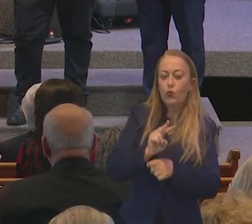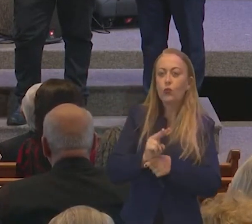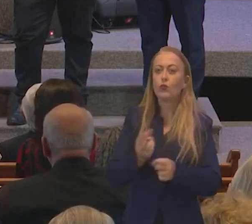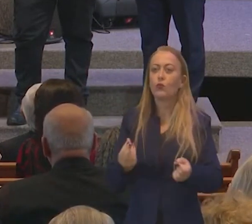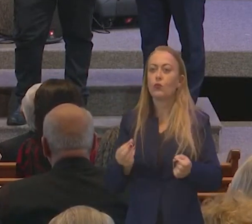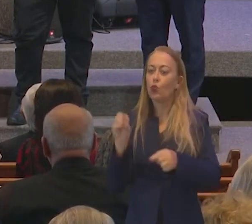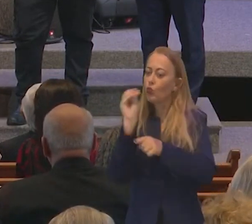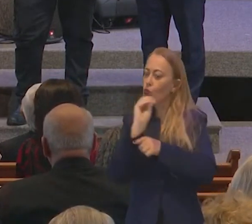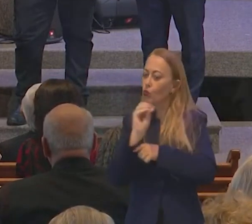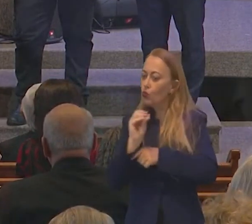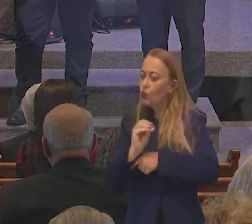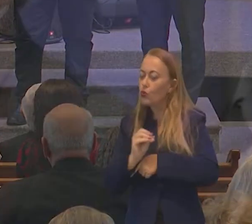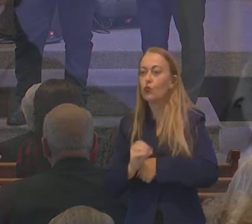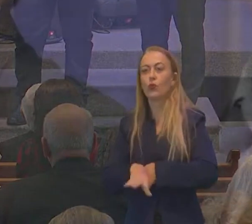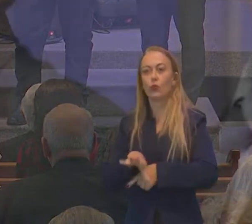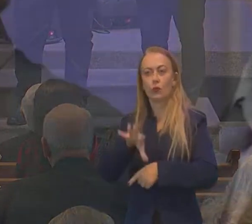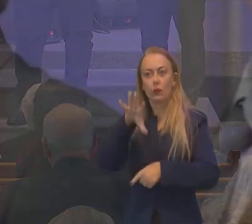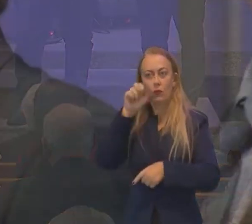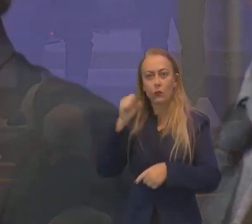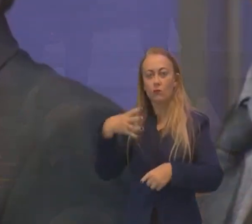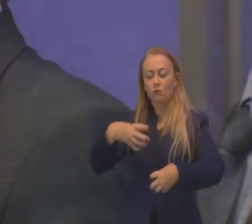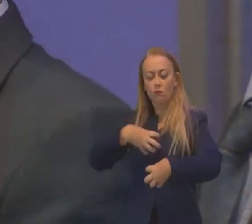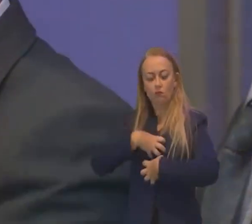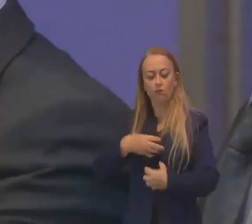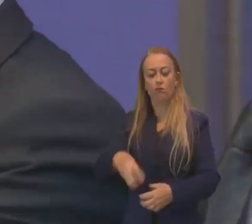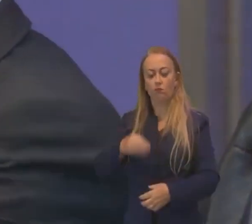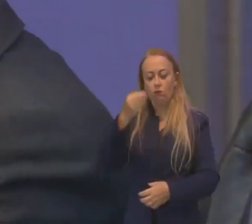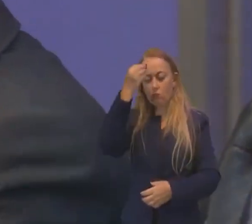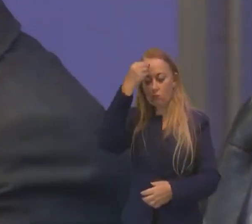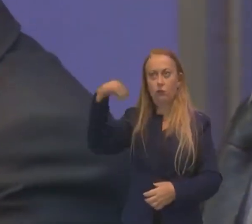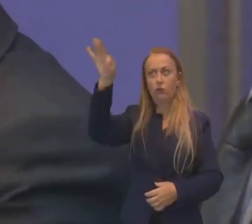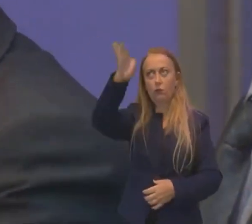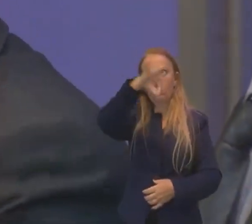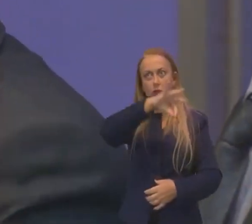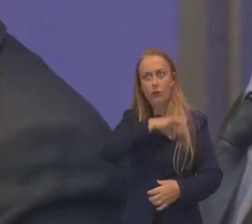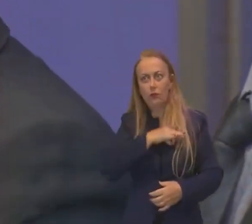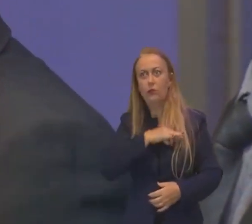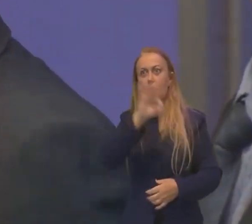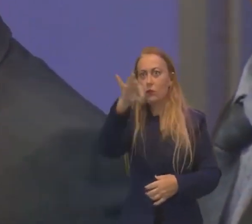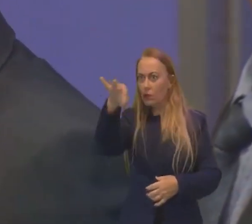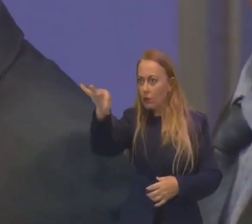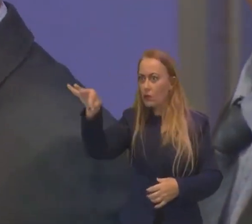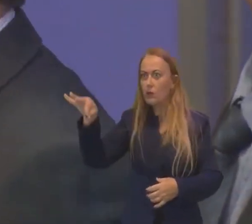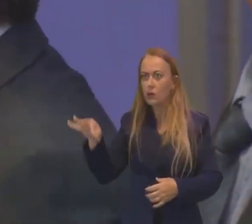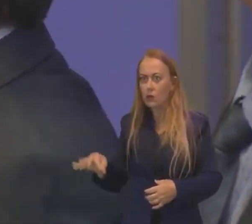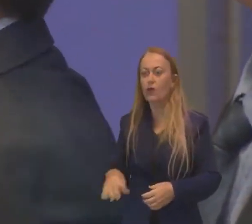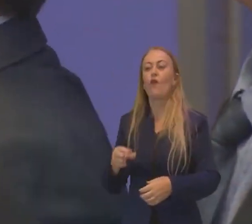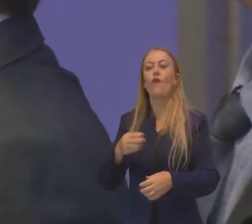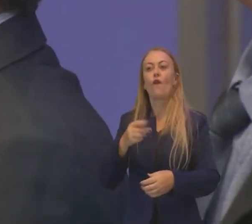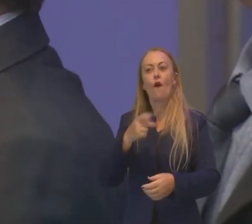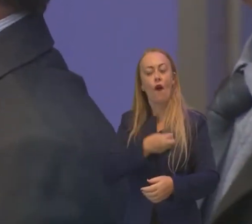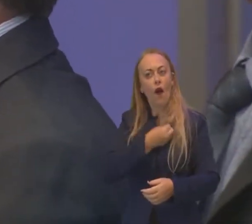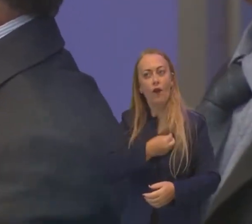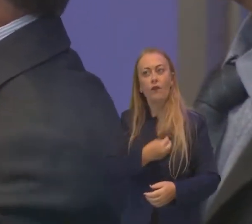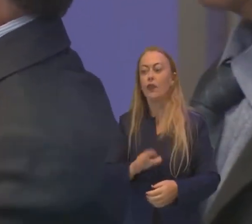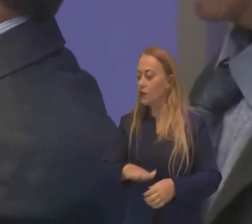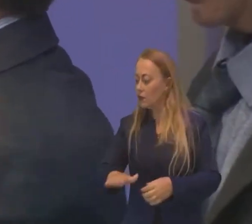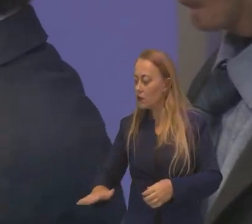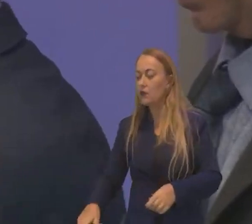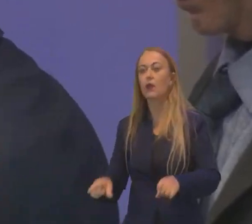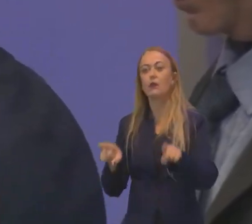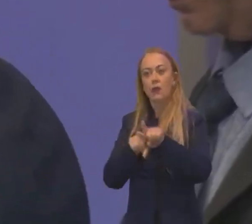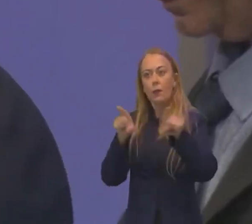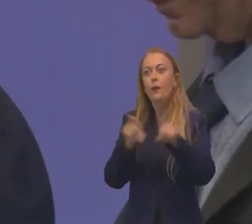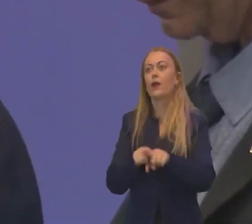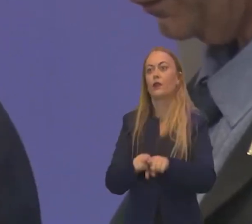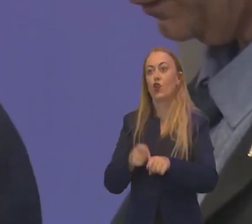que nós ouvimos e aquilo que nós reproduzimos, para que a palavra de Deus se cumpra na vida das nossas crianças. Nós somos de uma